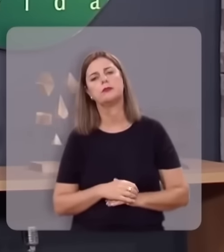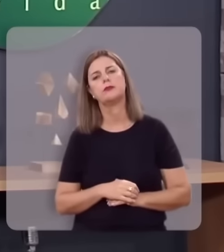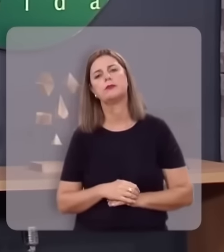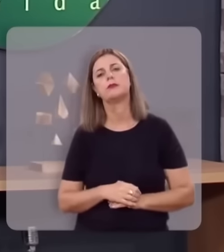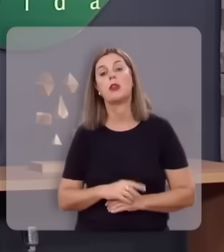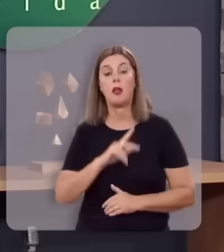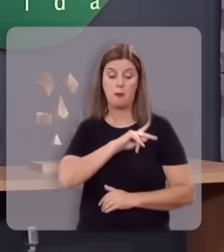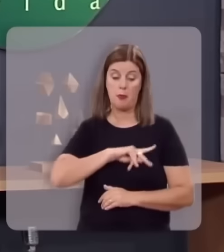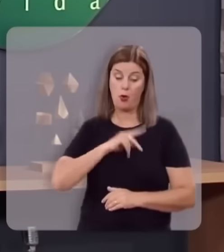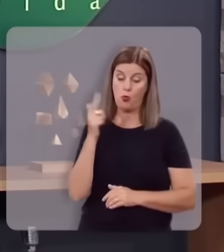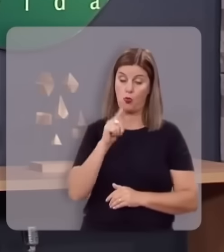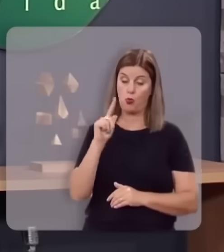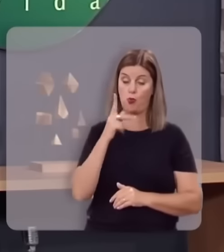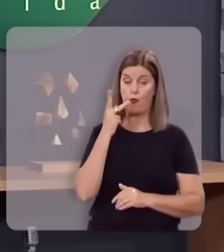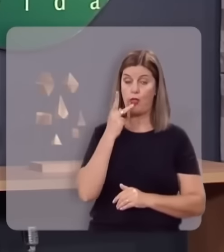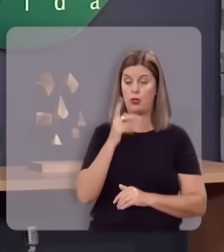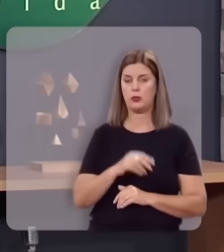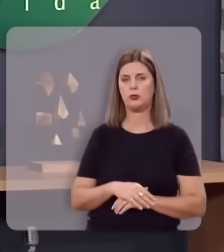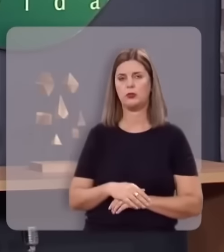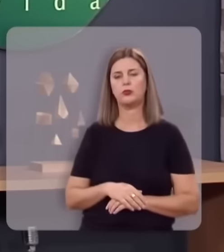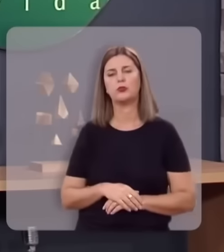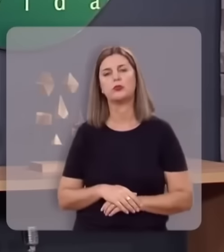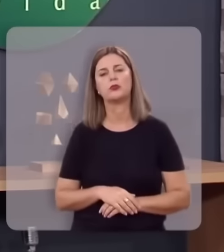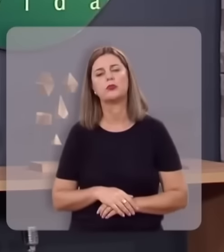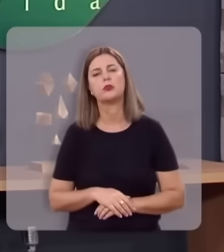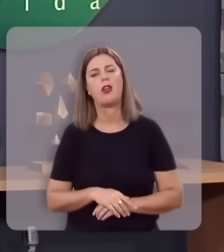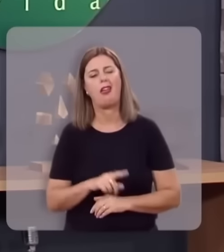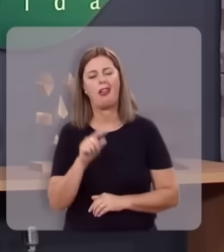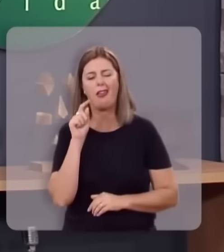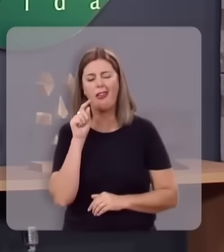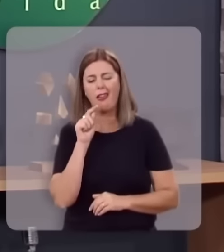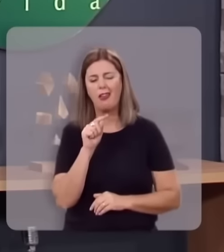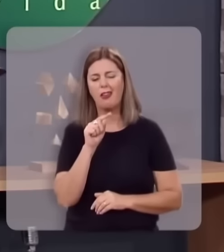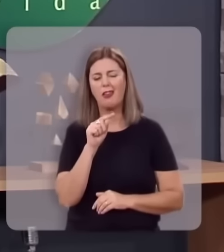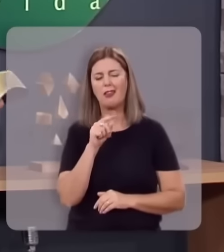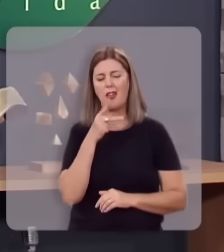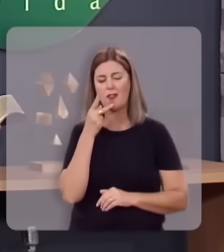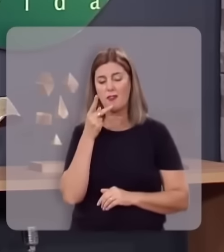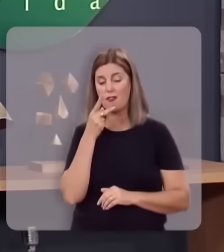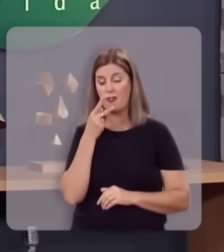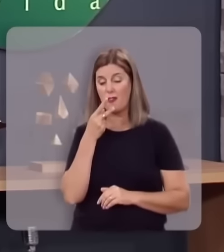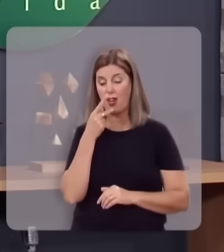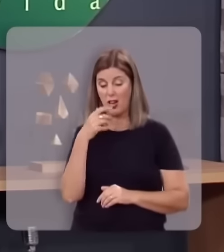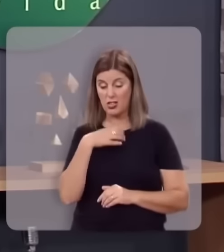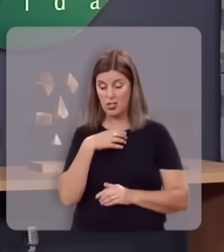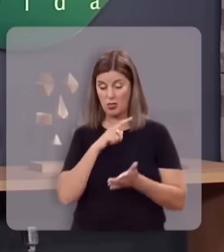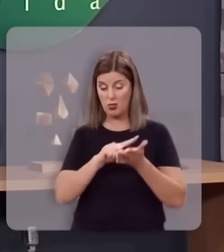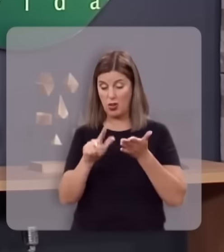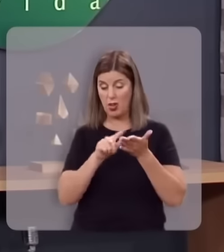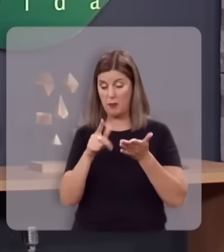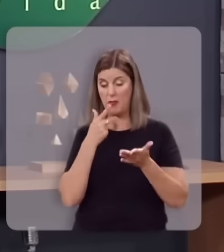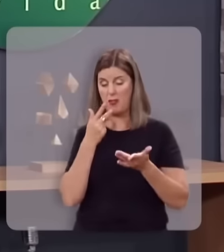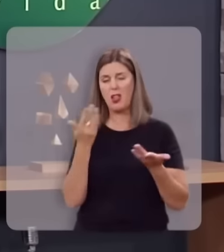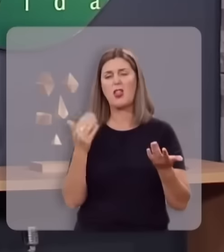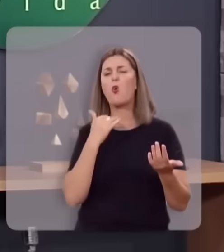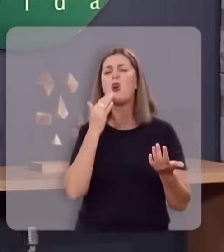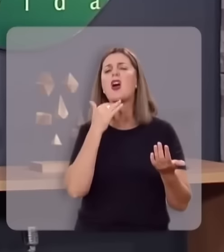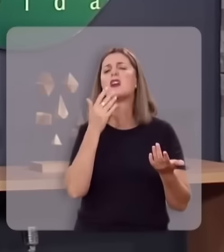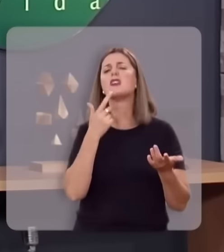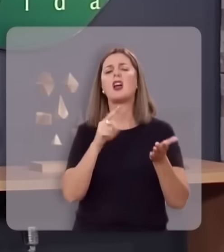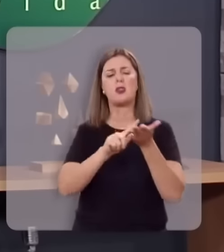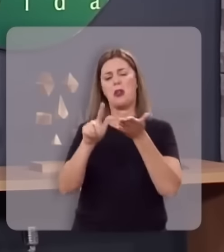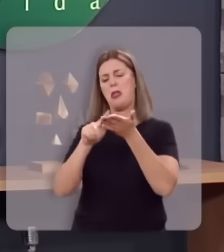sempre Paulo segue e nesta fala dele dessa faxina eu disse o seguinte não